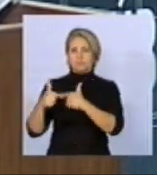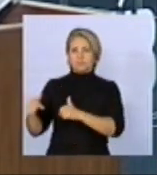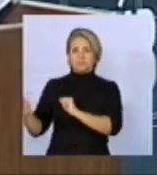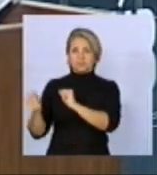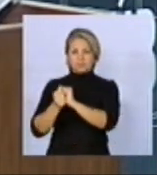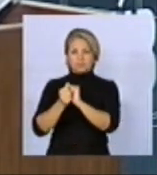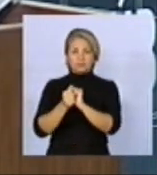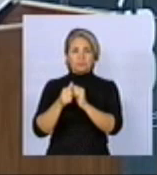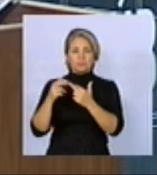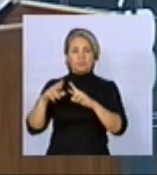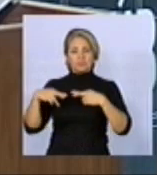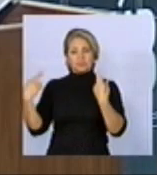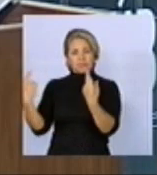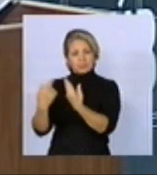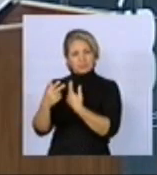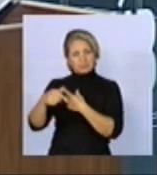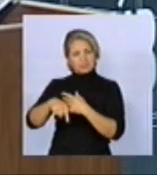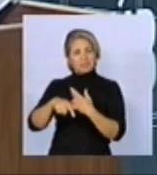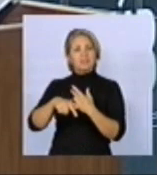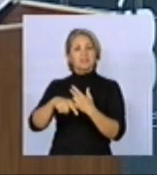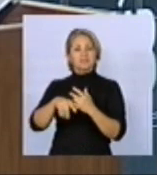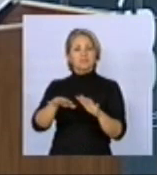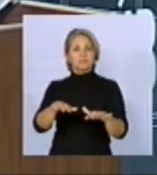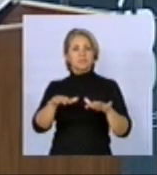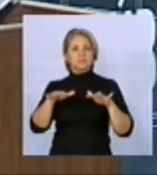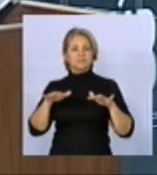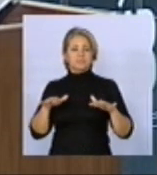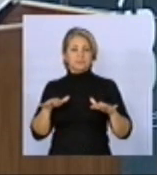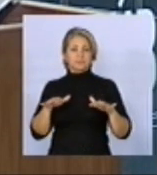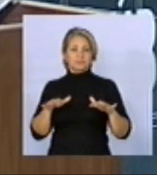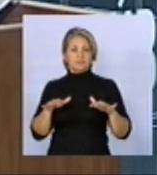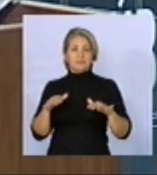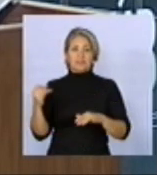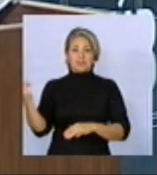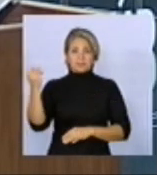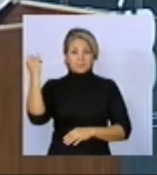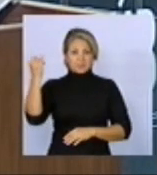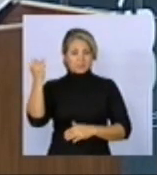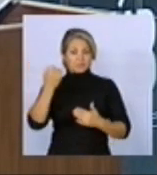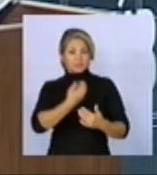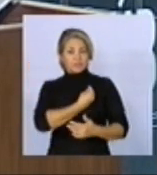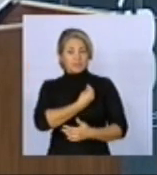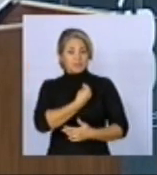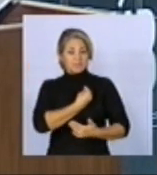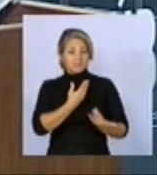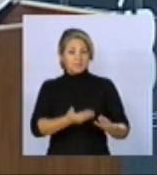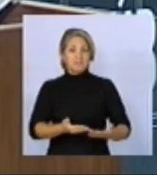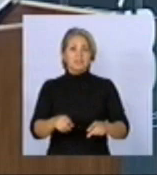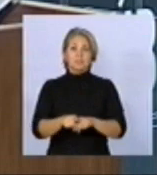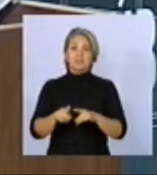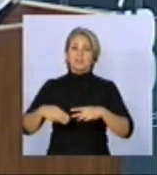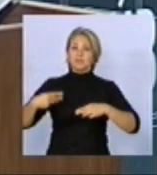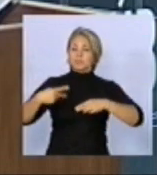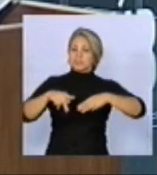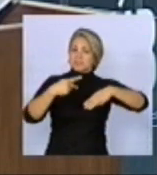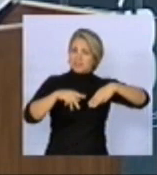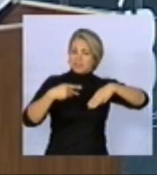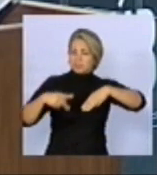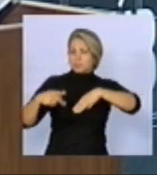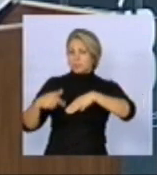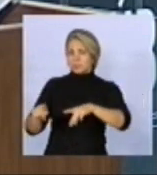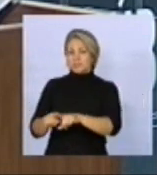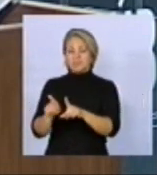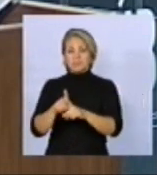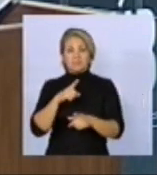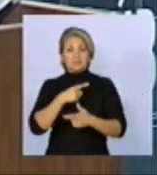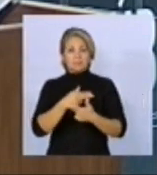nossas sessões do plenário e muito importante a presença do Ministério Público que a interesses da